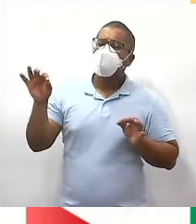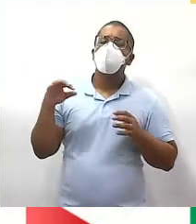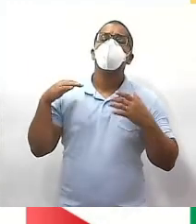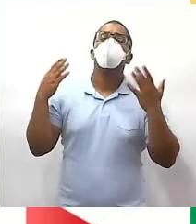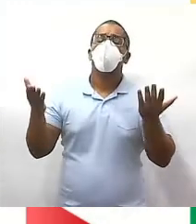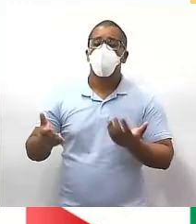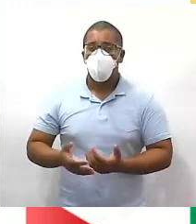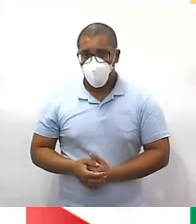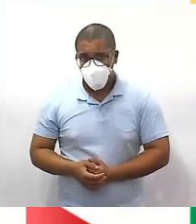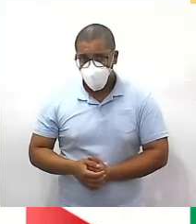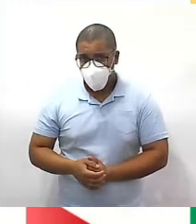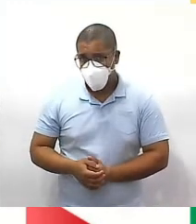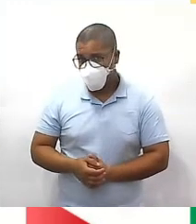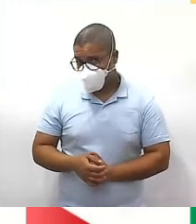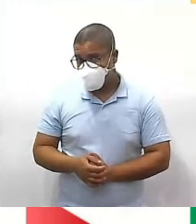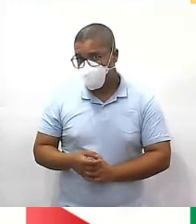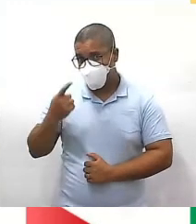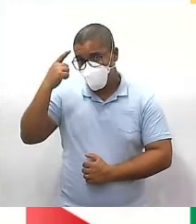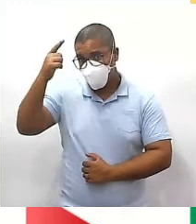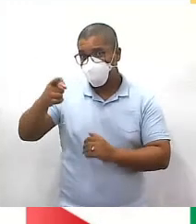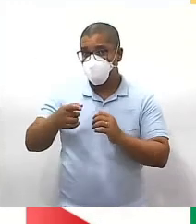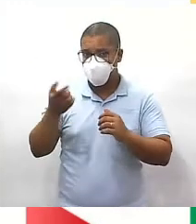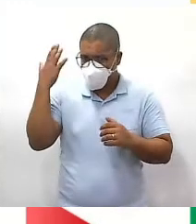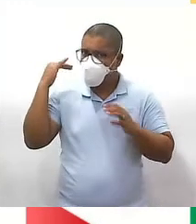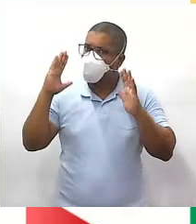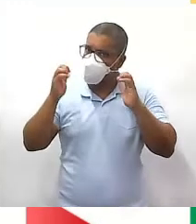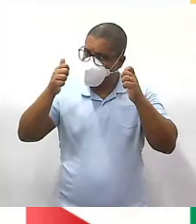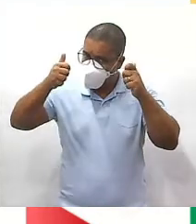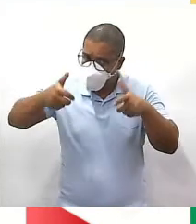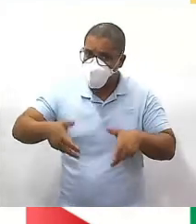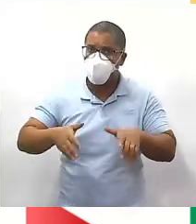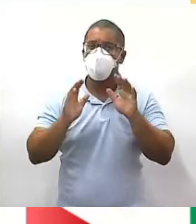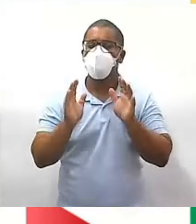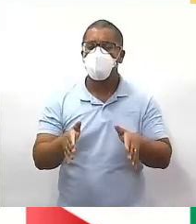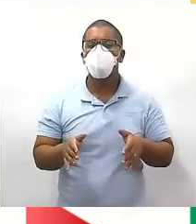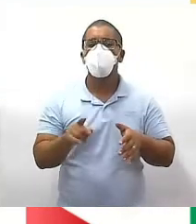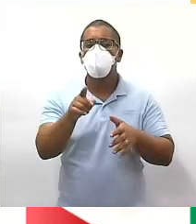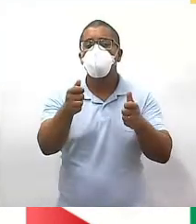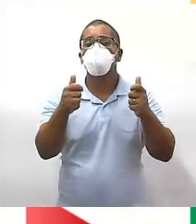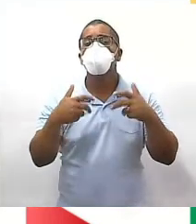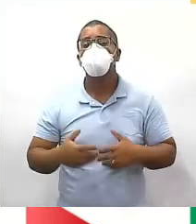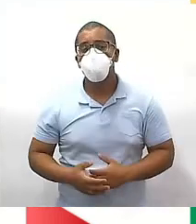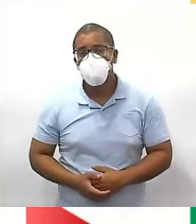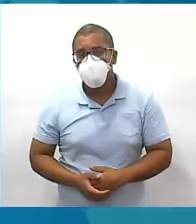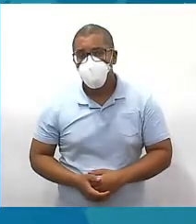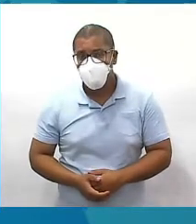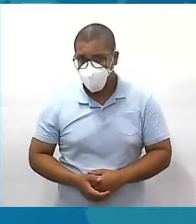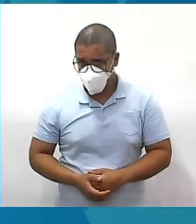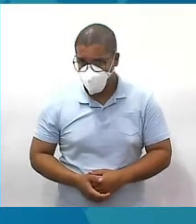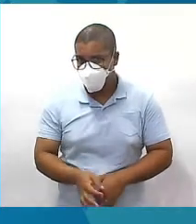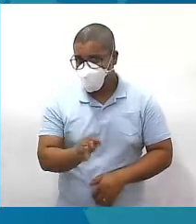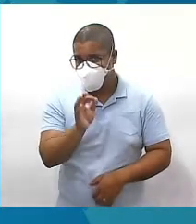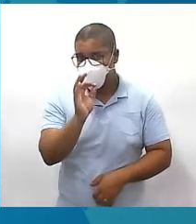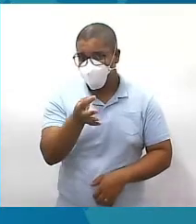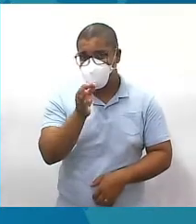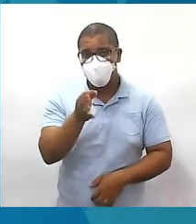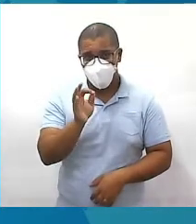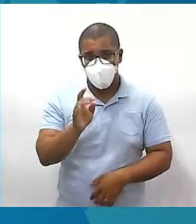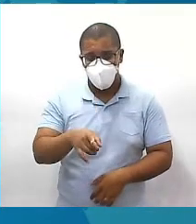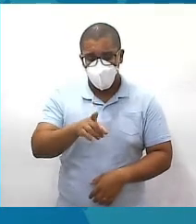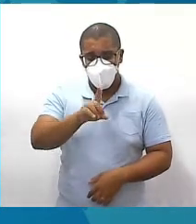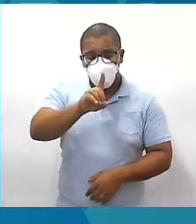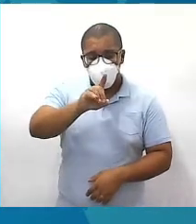do que é isso na circunferência? Eu falei para vocês agora há pouco. Diz para mim o que é? Exatamente isso, é o